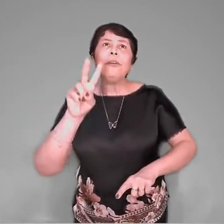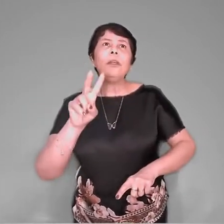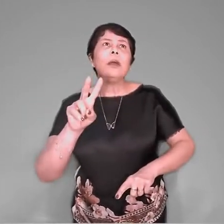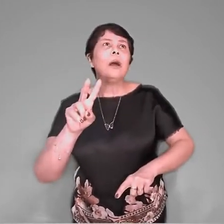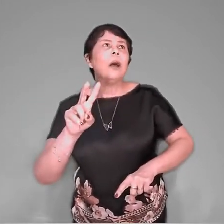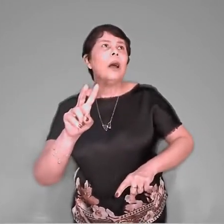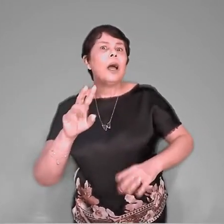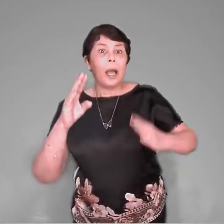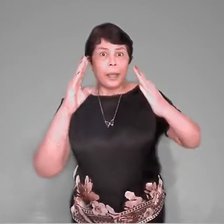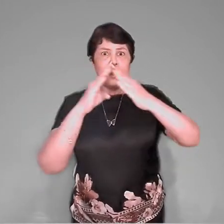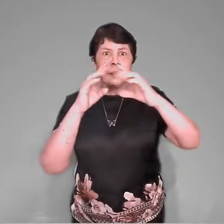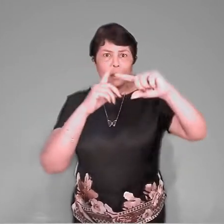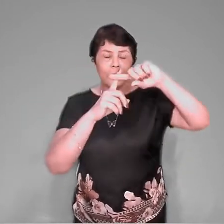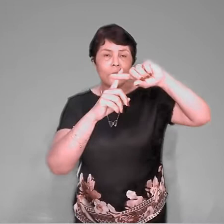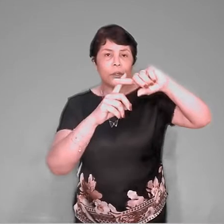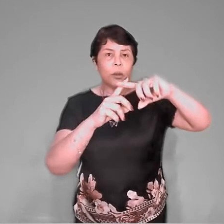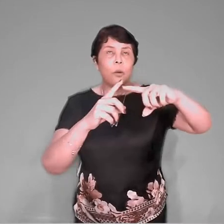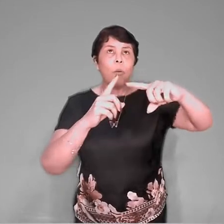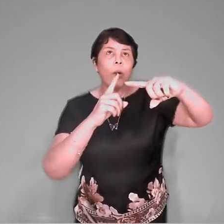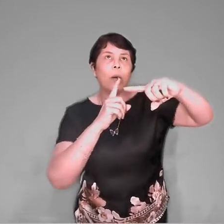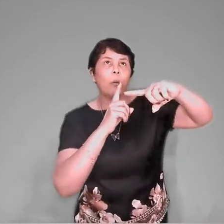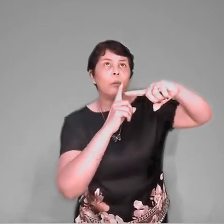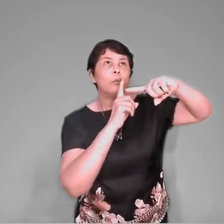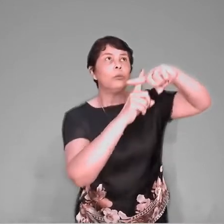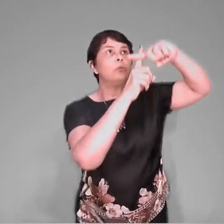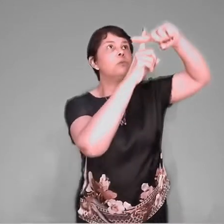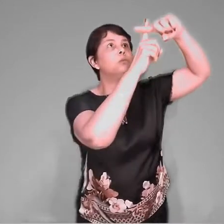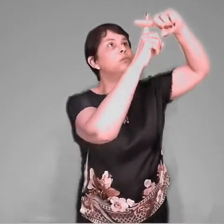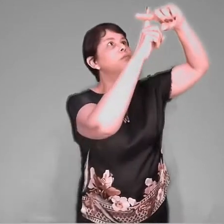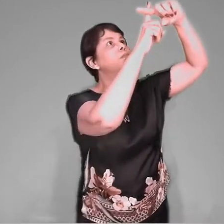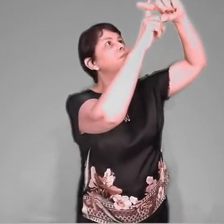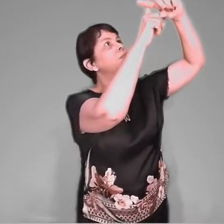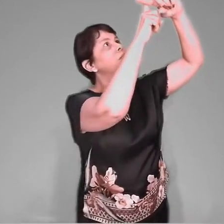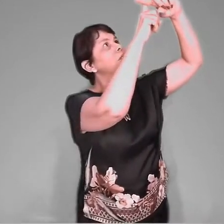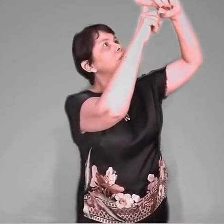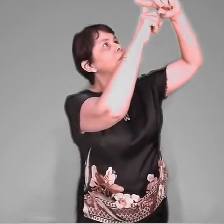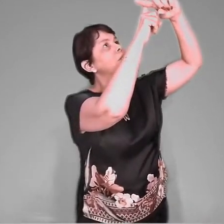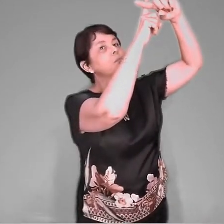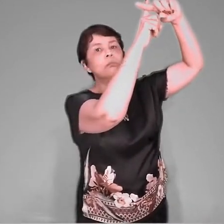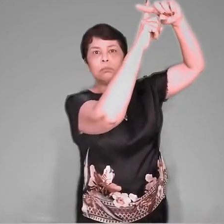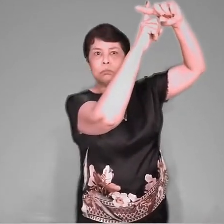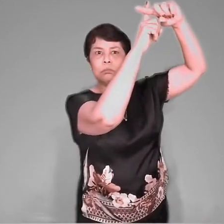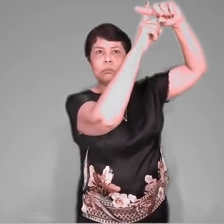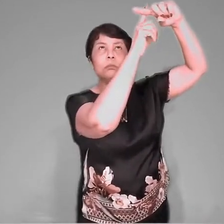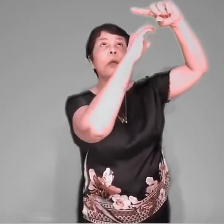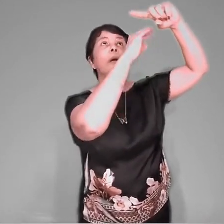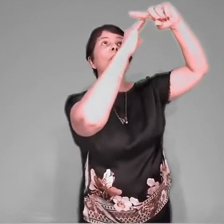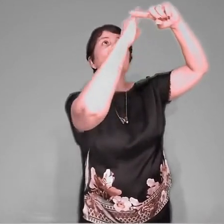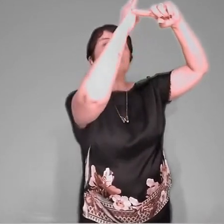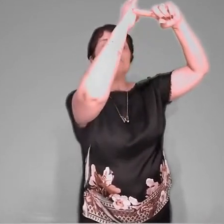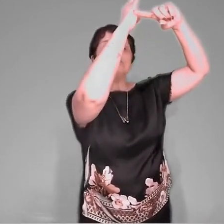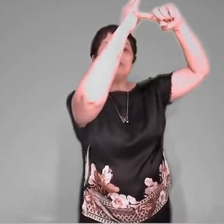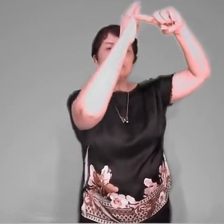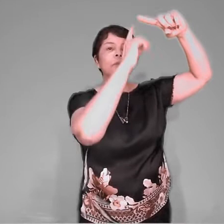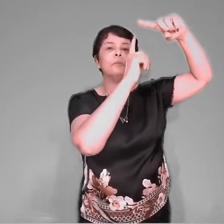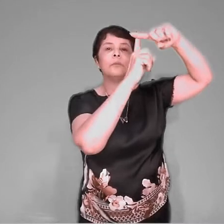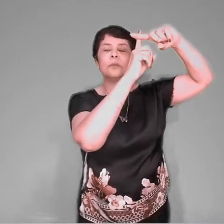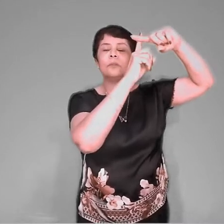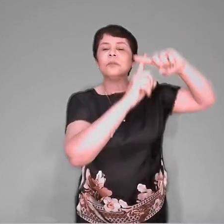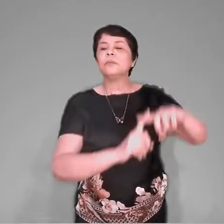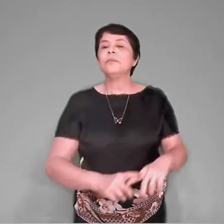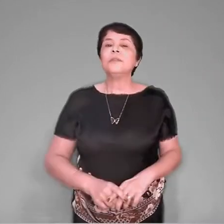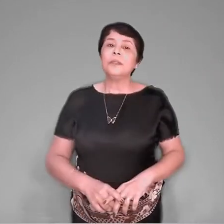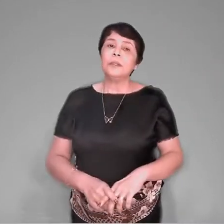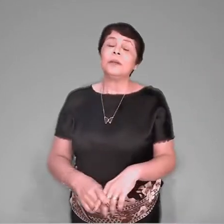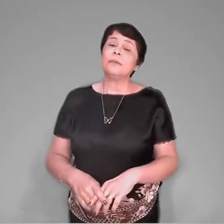cidade, a torre apontada para o céu, ali era o lugar da habitação de Deus, coisa católico-romana.